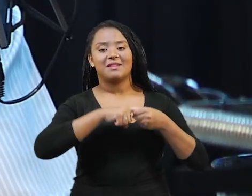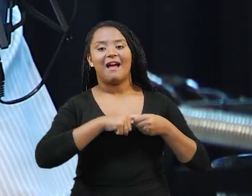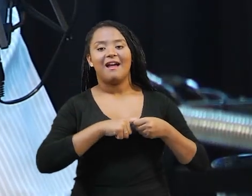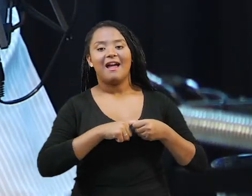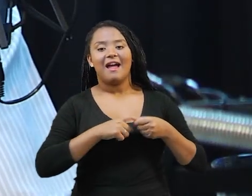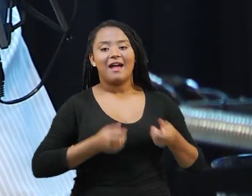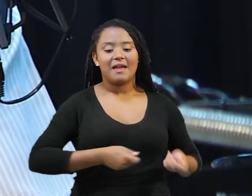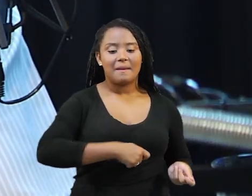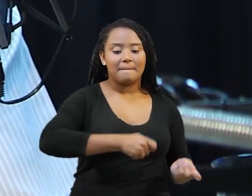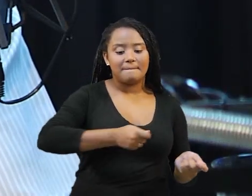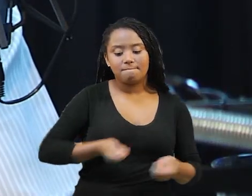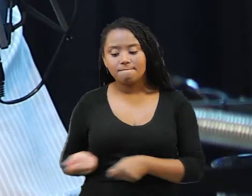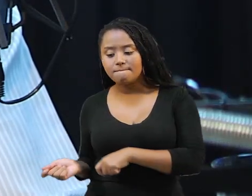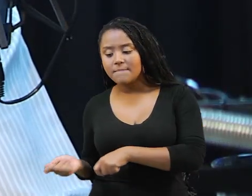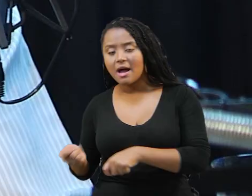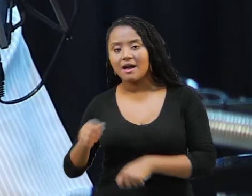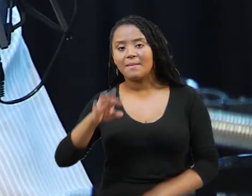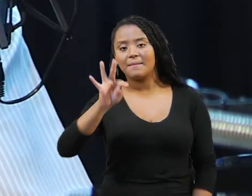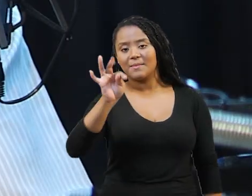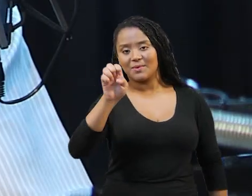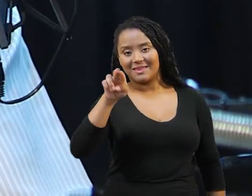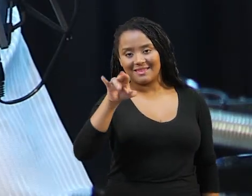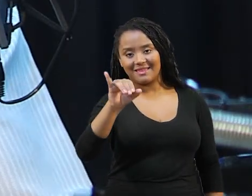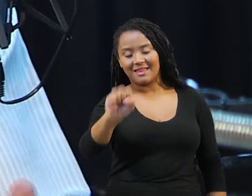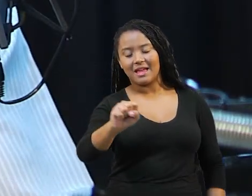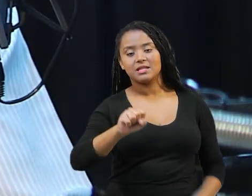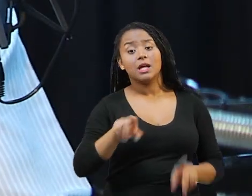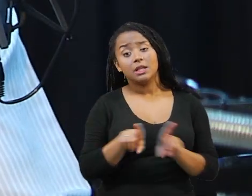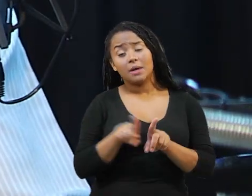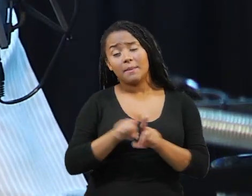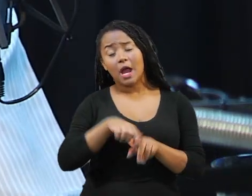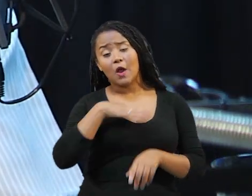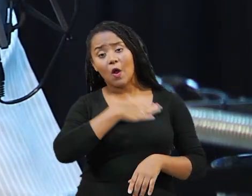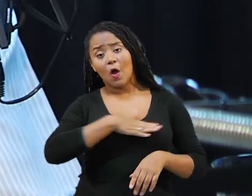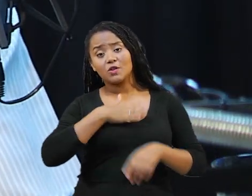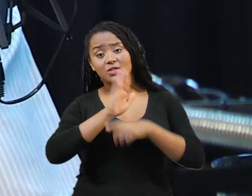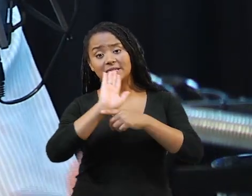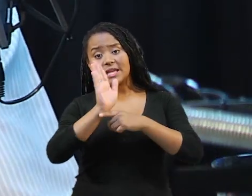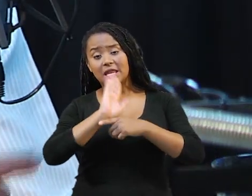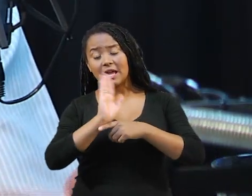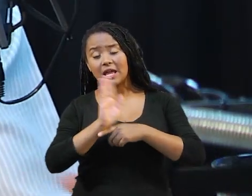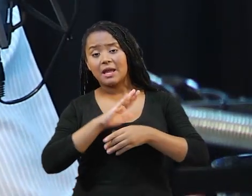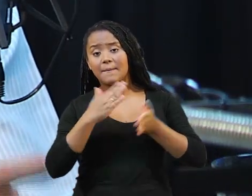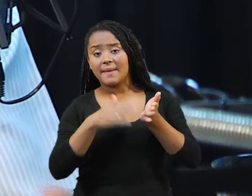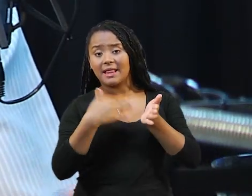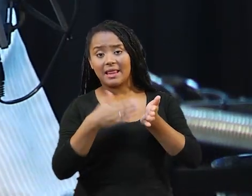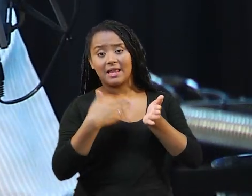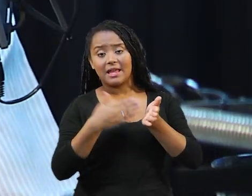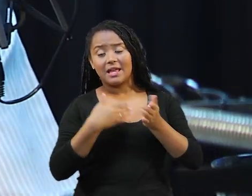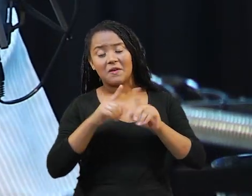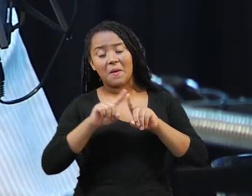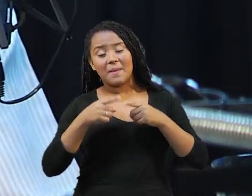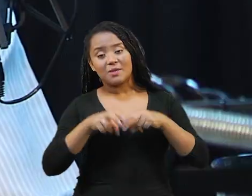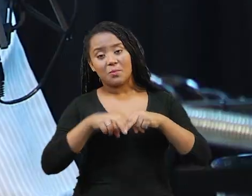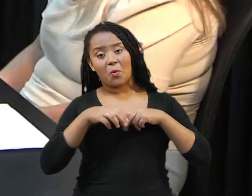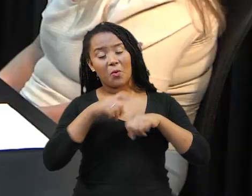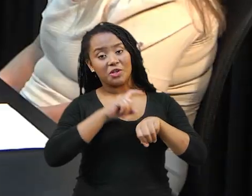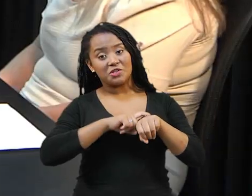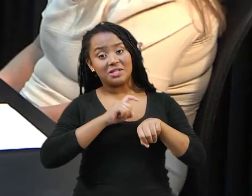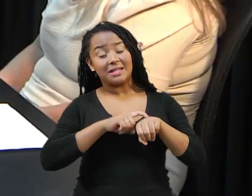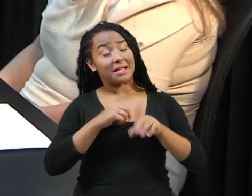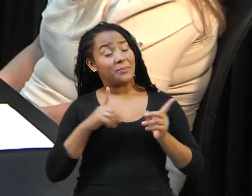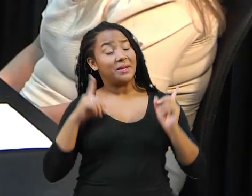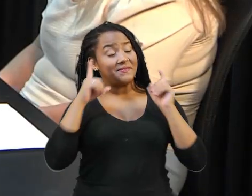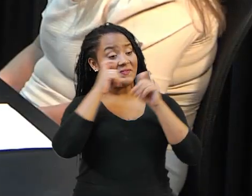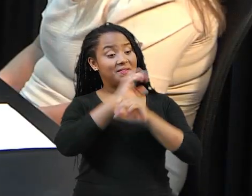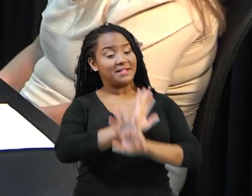de cinema e livros, e a gente tenta fazer, mas às vezes o tempo também atropela, né? E a gente acaba